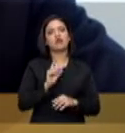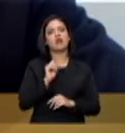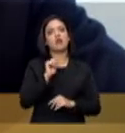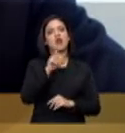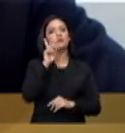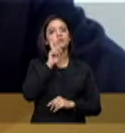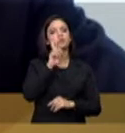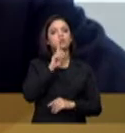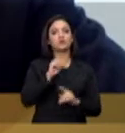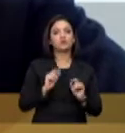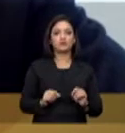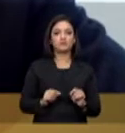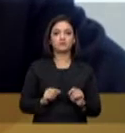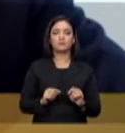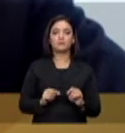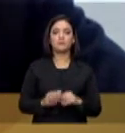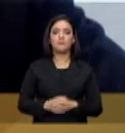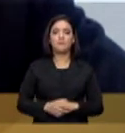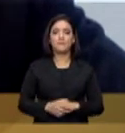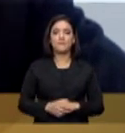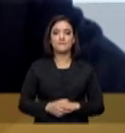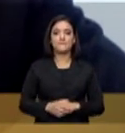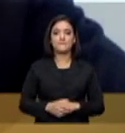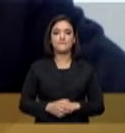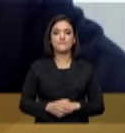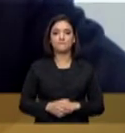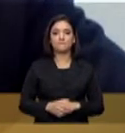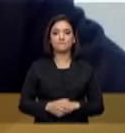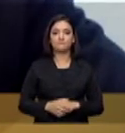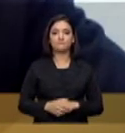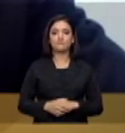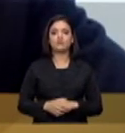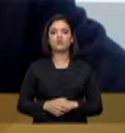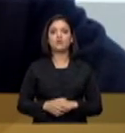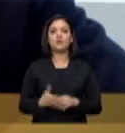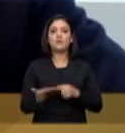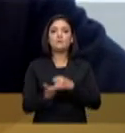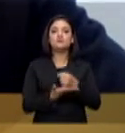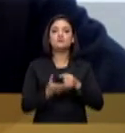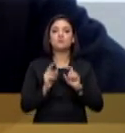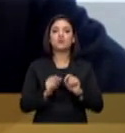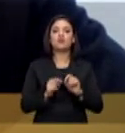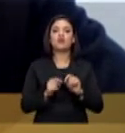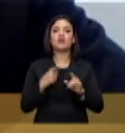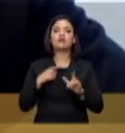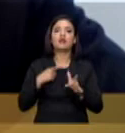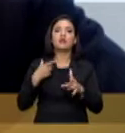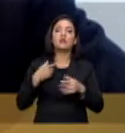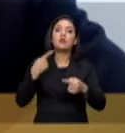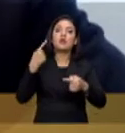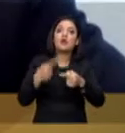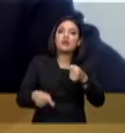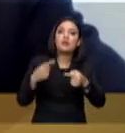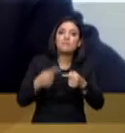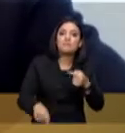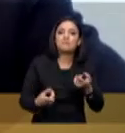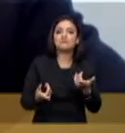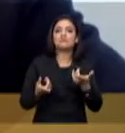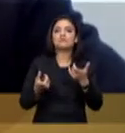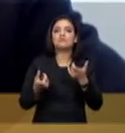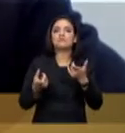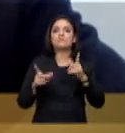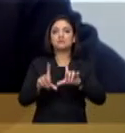o princípio do content-based, que é a restrição ao discurso baseado em conteúdo, ele